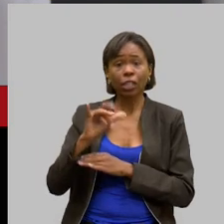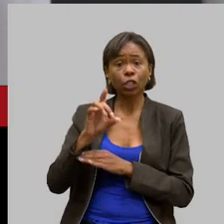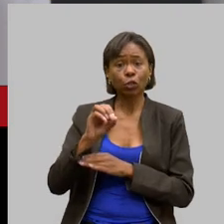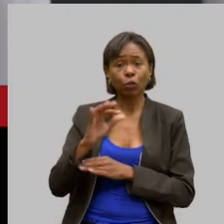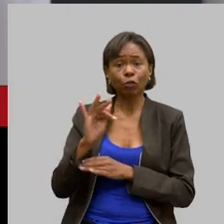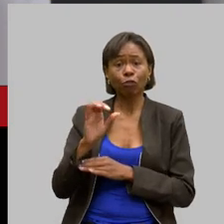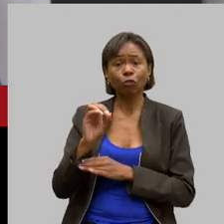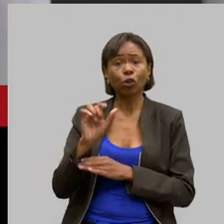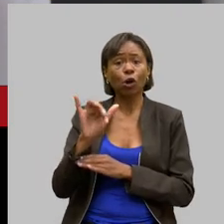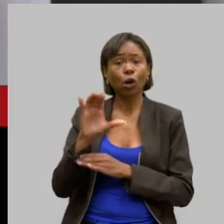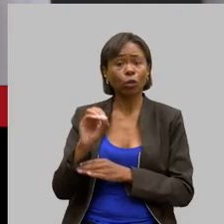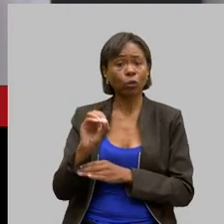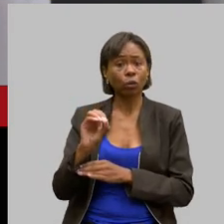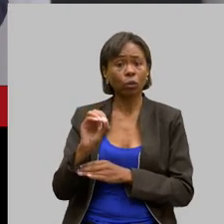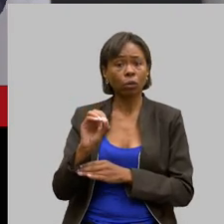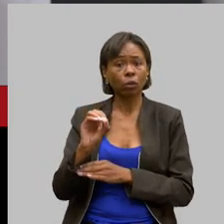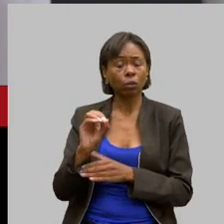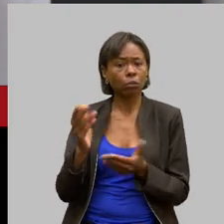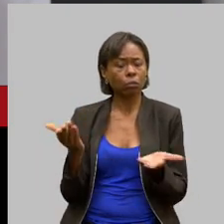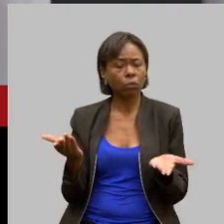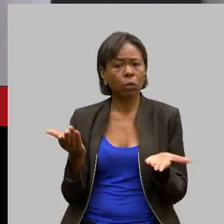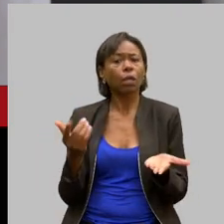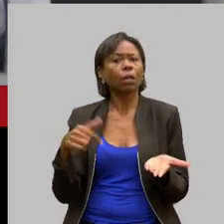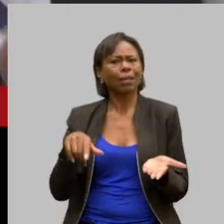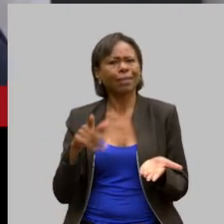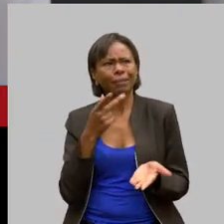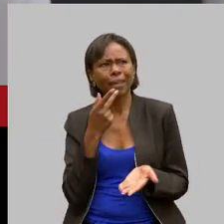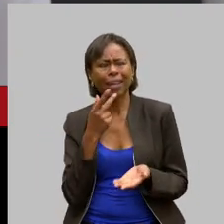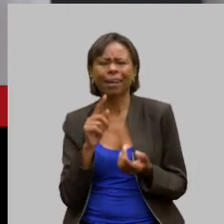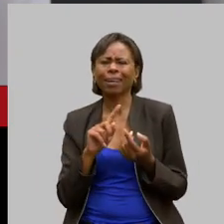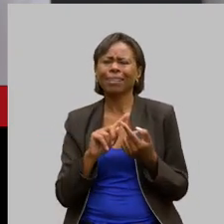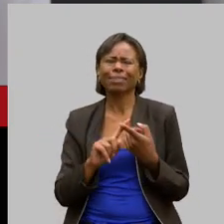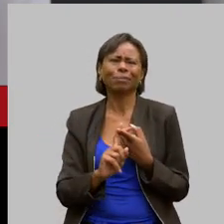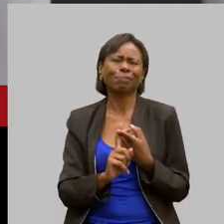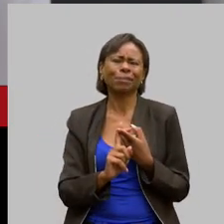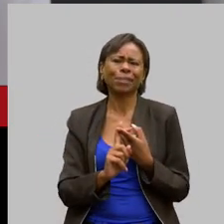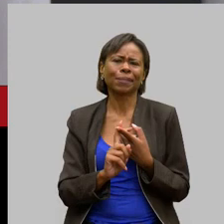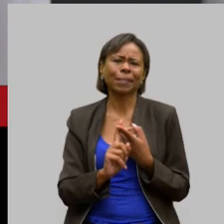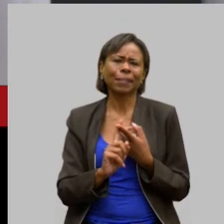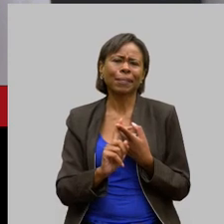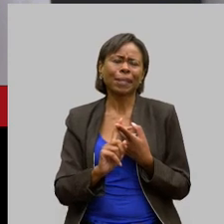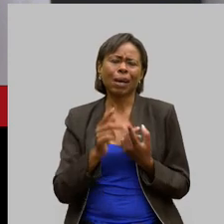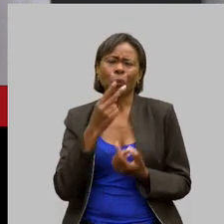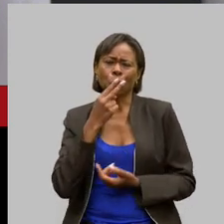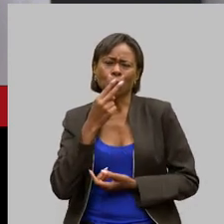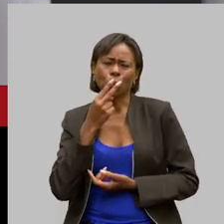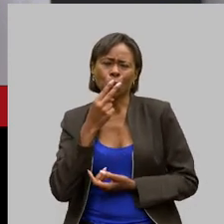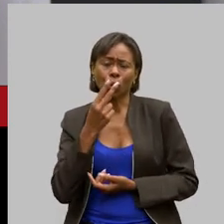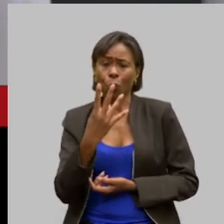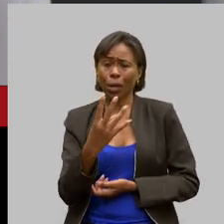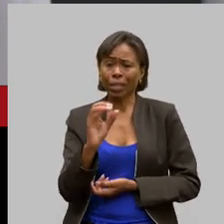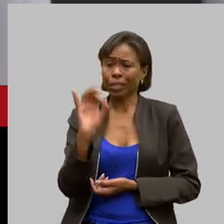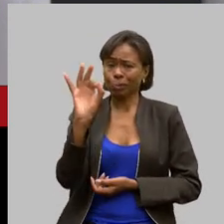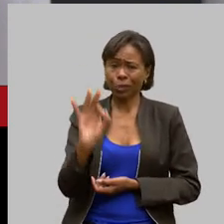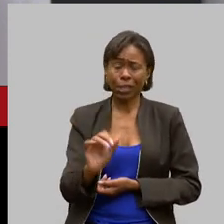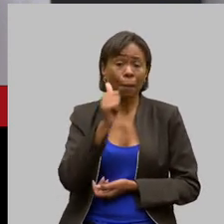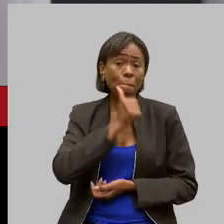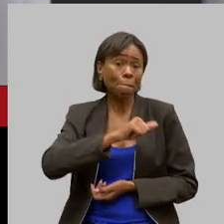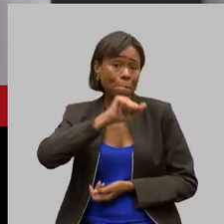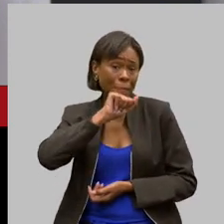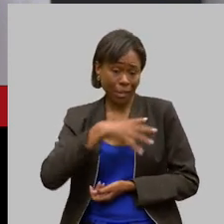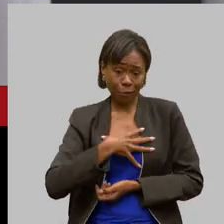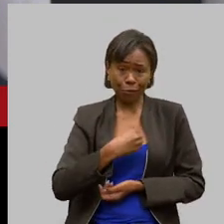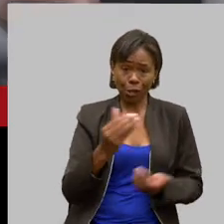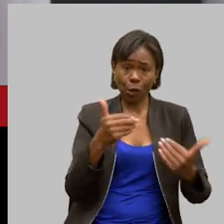então nós podíamos falar de tabagismo eh 40% das nossas mães autistas é devido ao